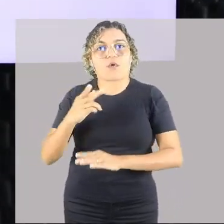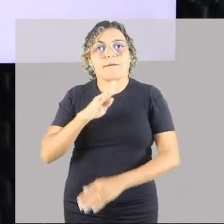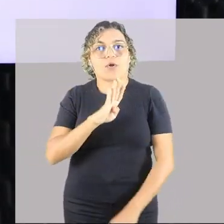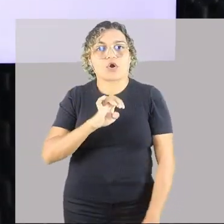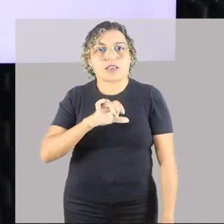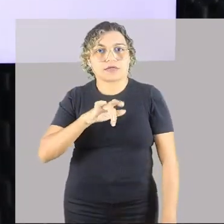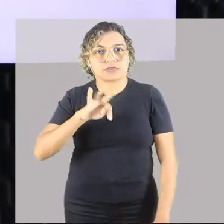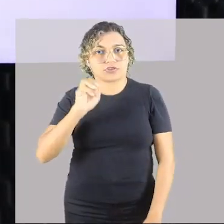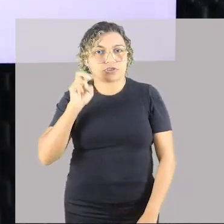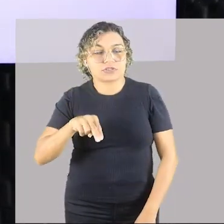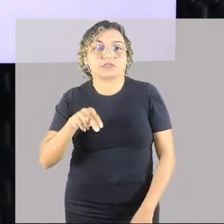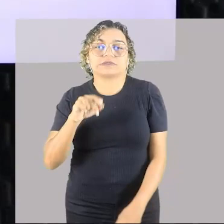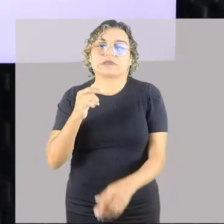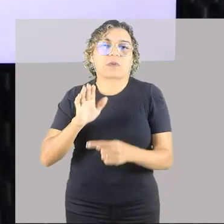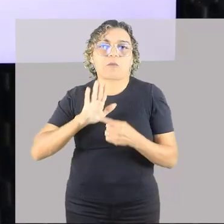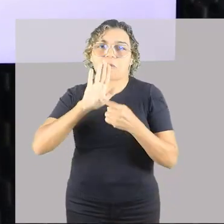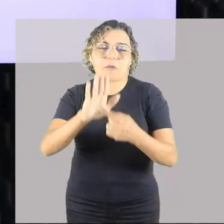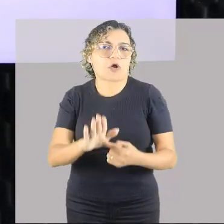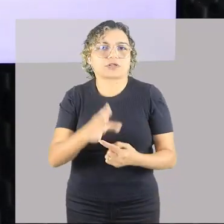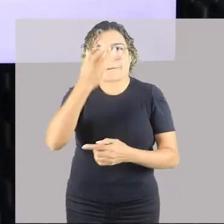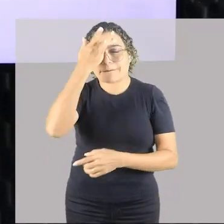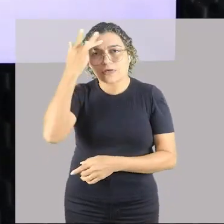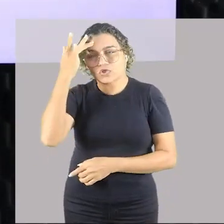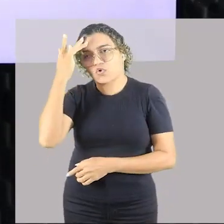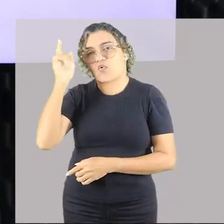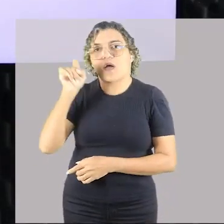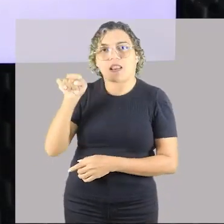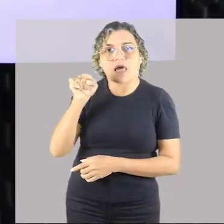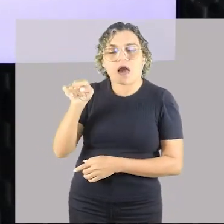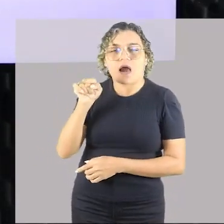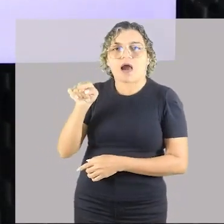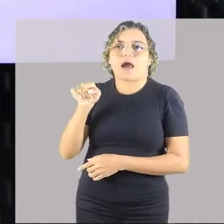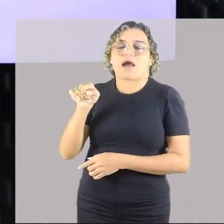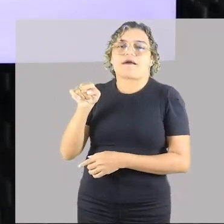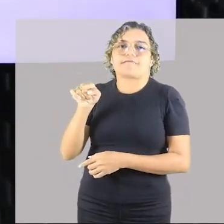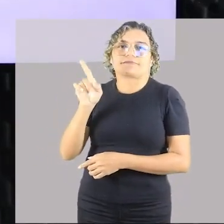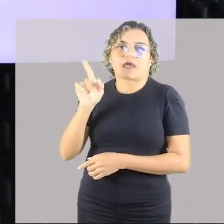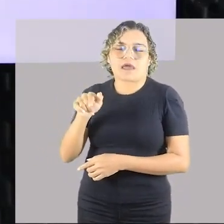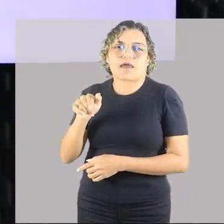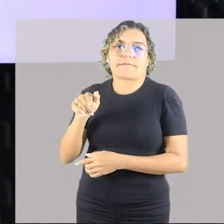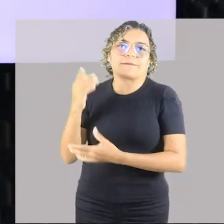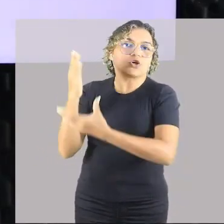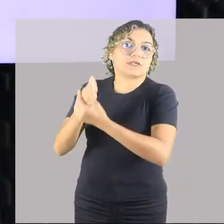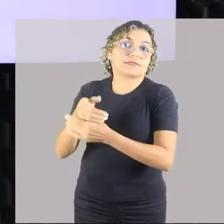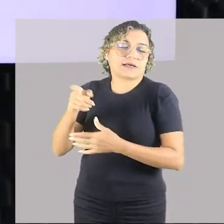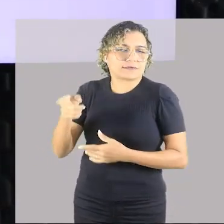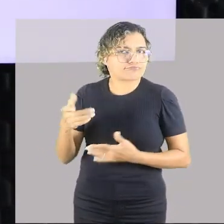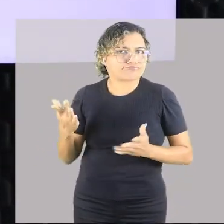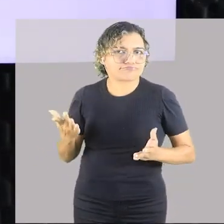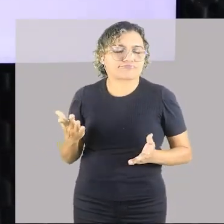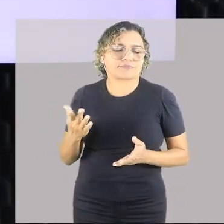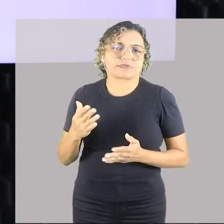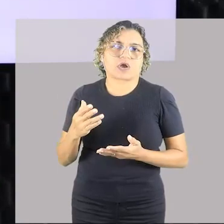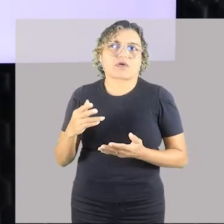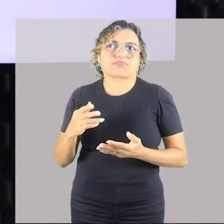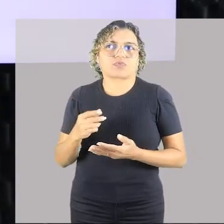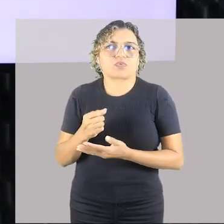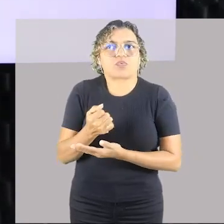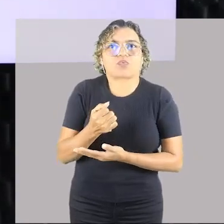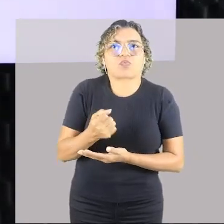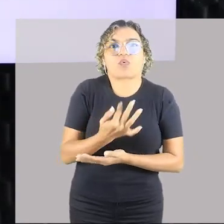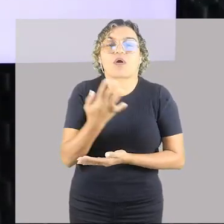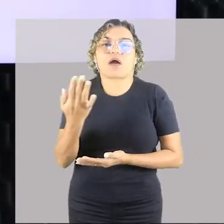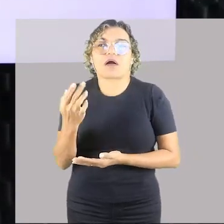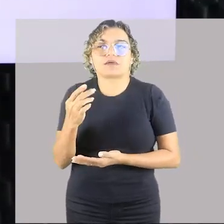nos boletins, ela não vai constar, por exemplo, quem está sendo investigado, o nome da pessoa, tampouco vai constar quais são os possíveis